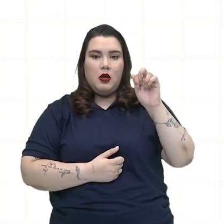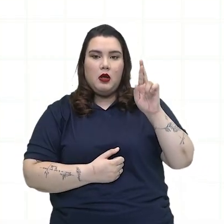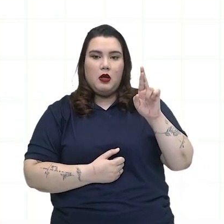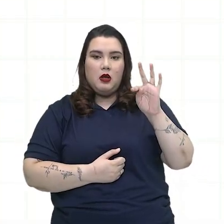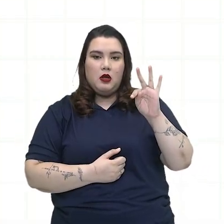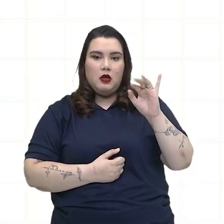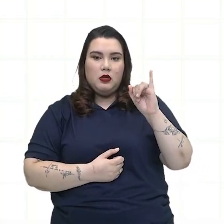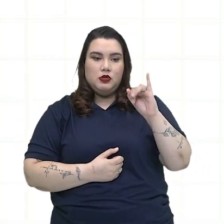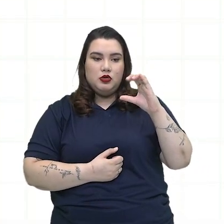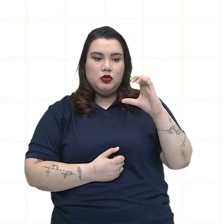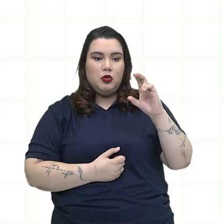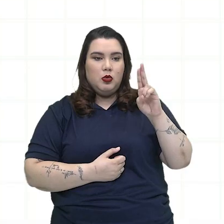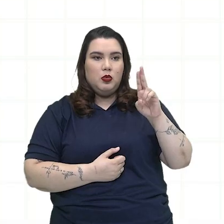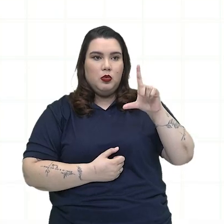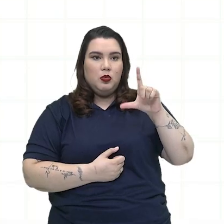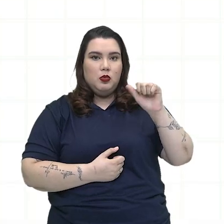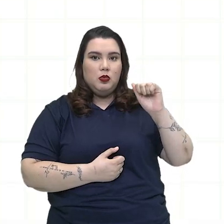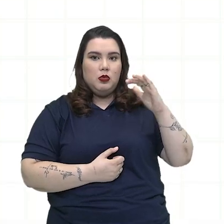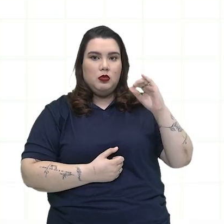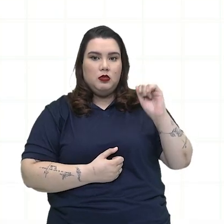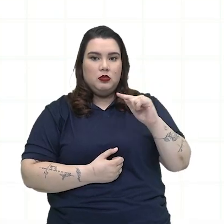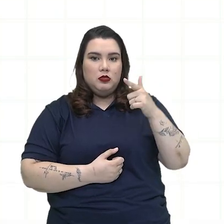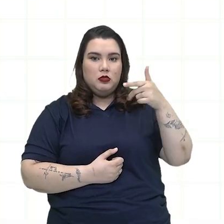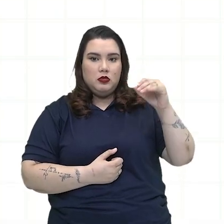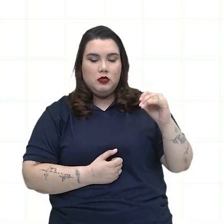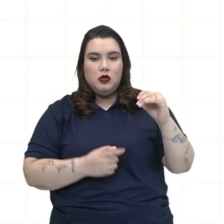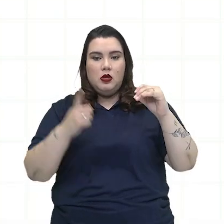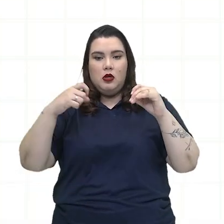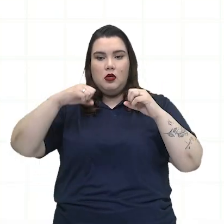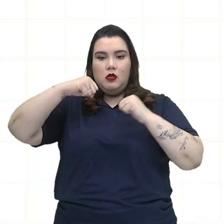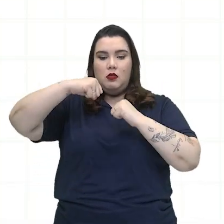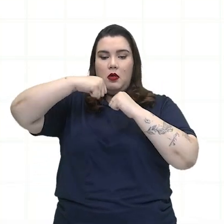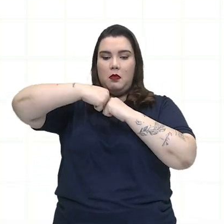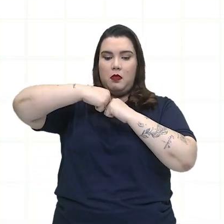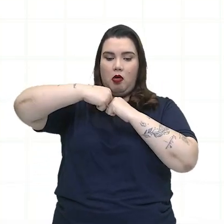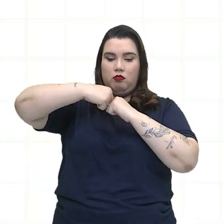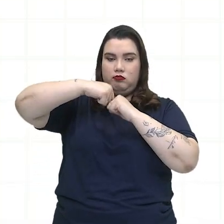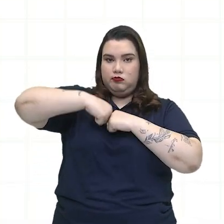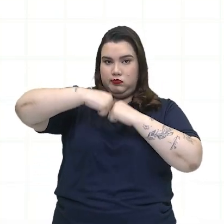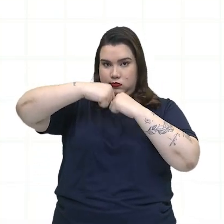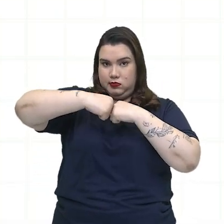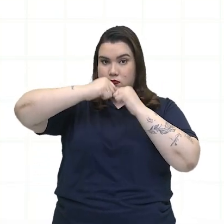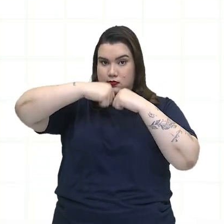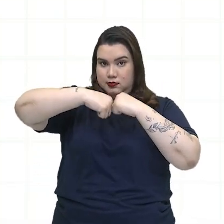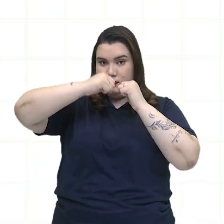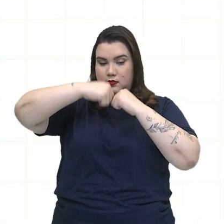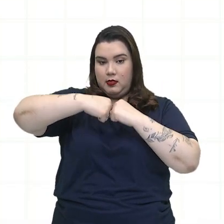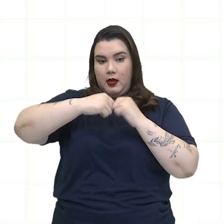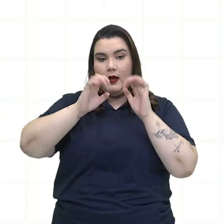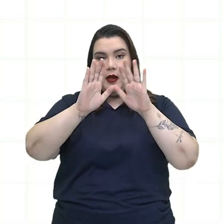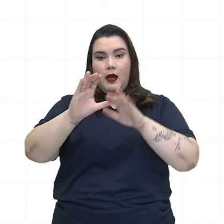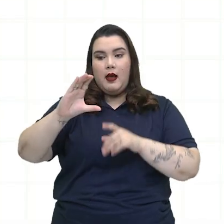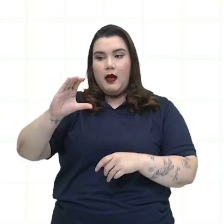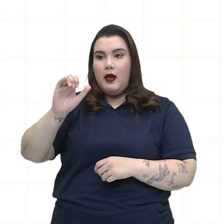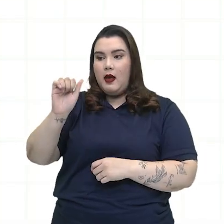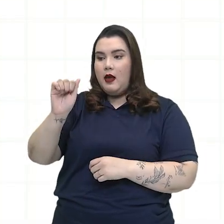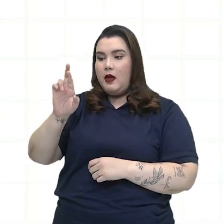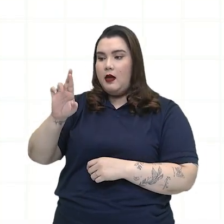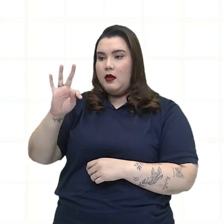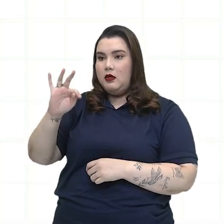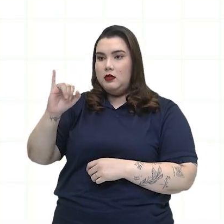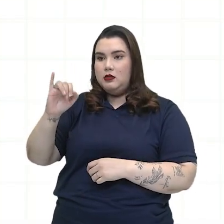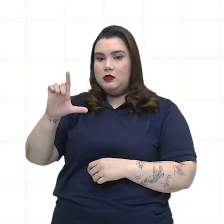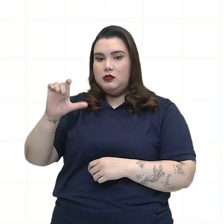É o encontro de dois ou mais ossos, certo? E a